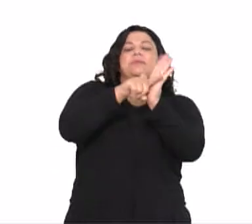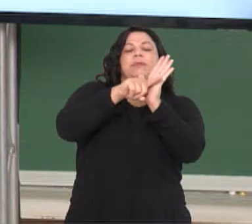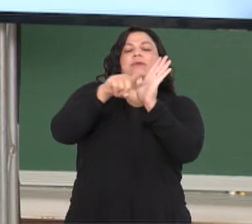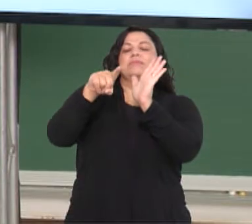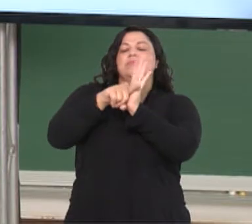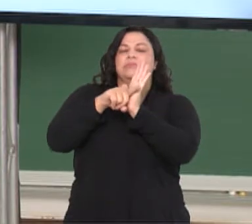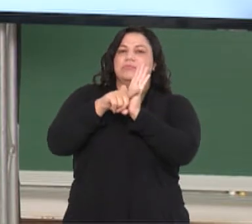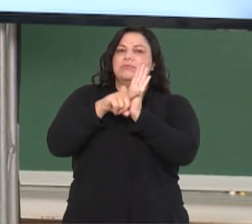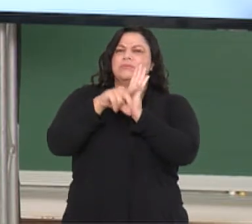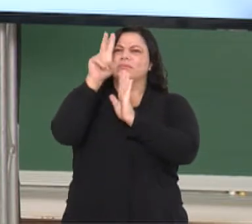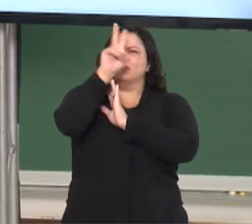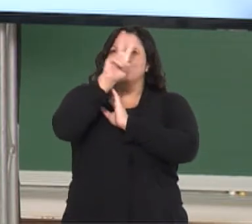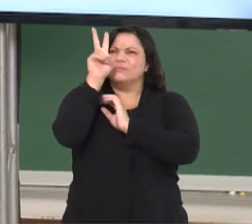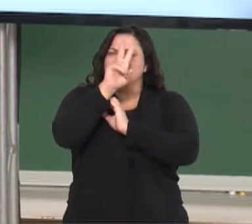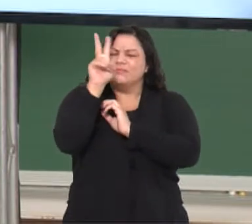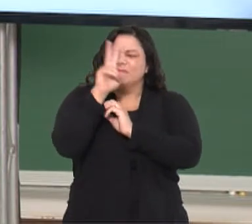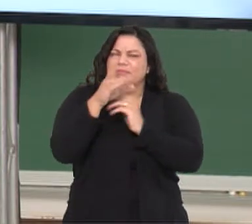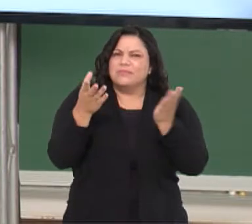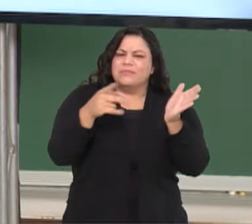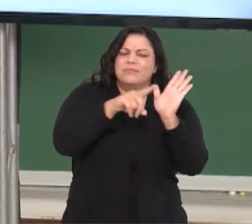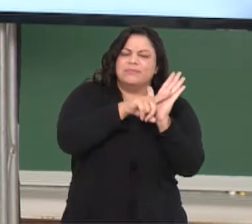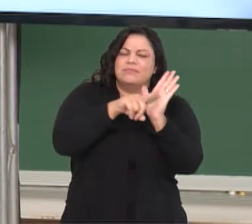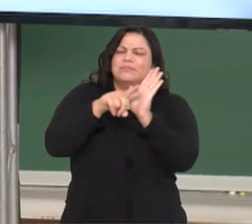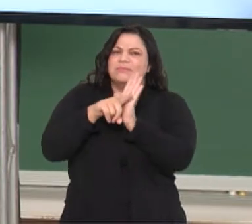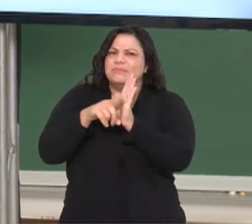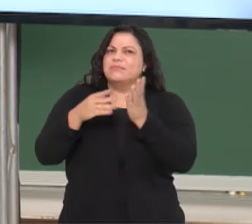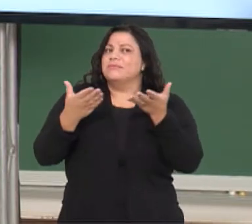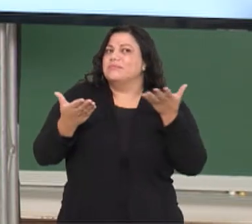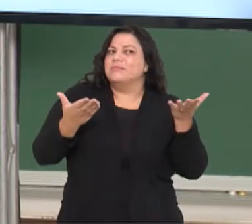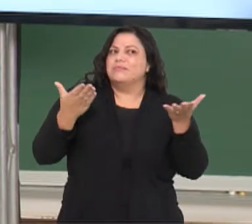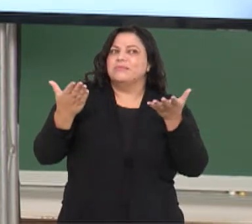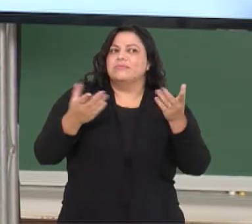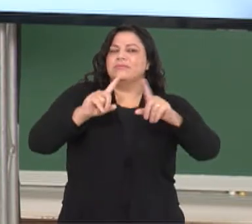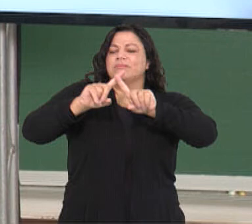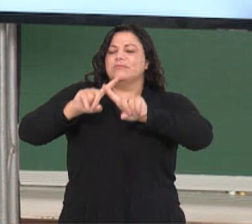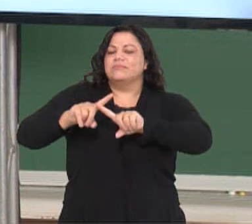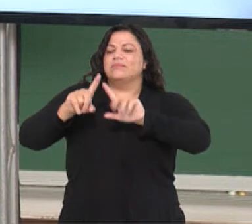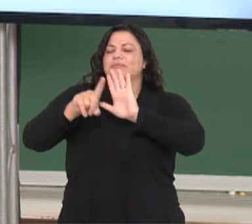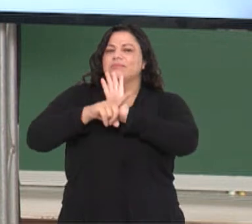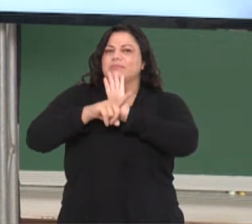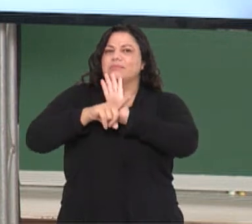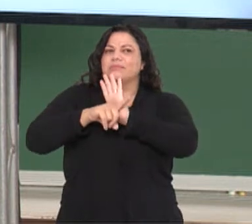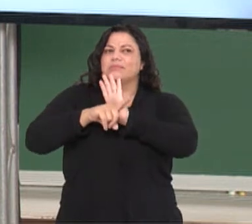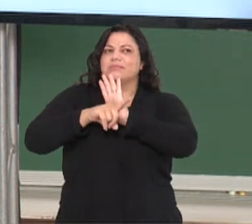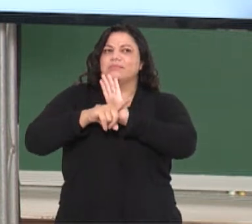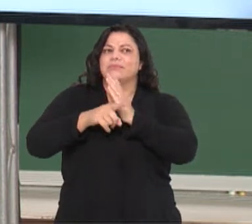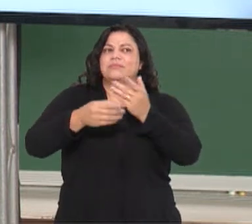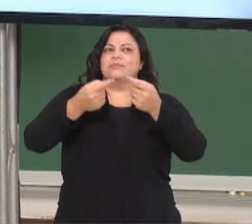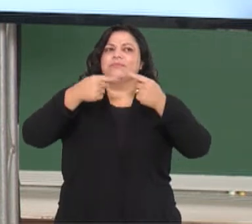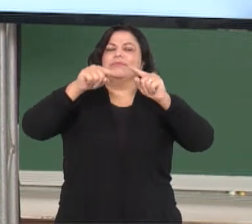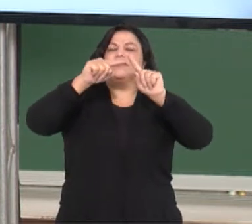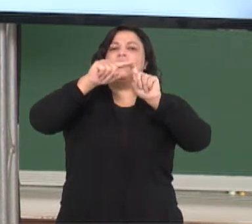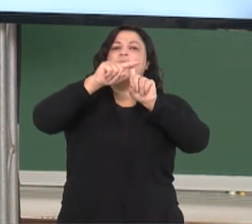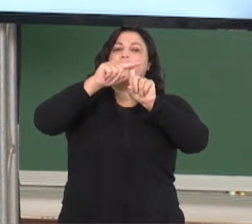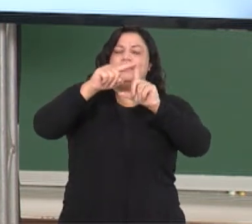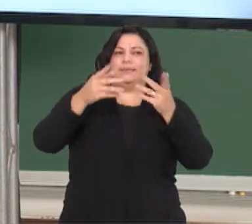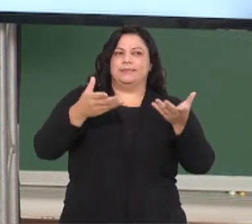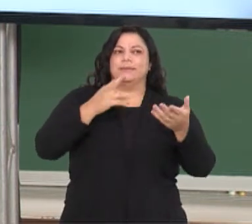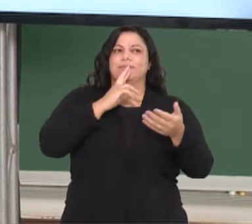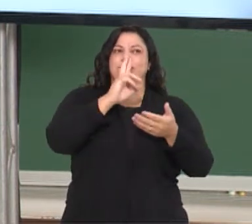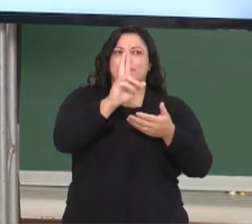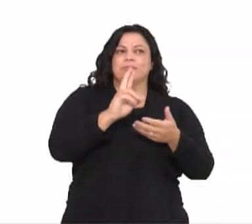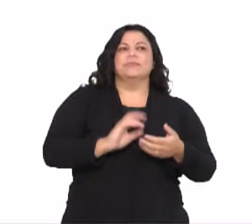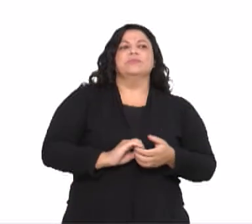menos aqui, gente, lembrou? Menos multiplicando menos vai dar mais. Então vai ficar 8 mais 3. Resultado